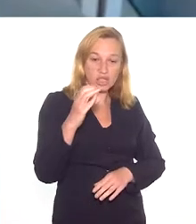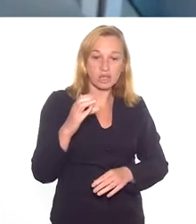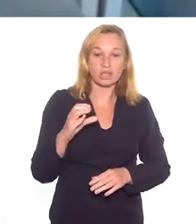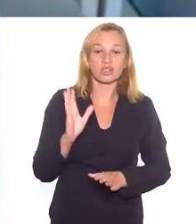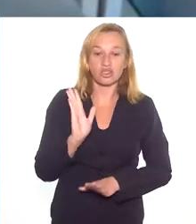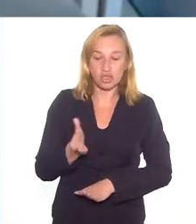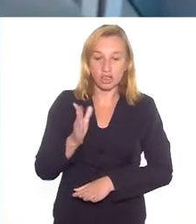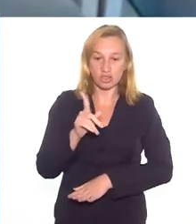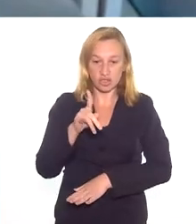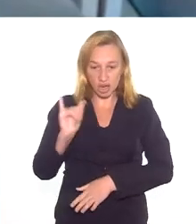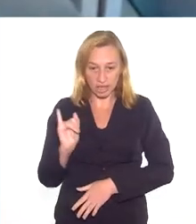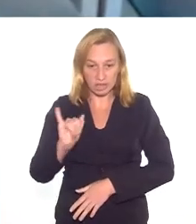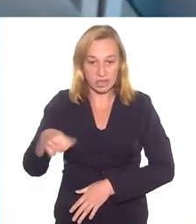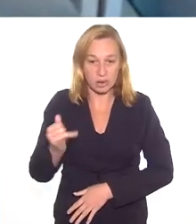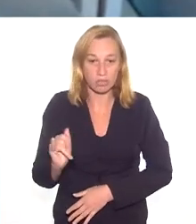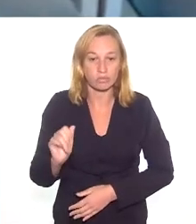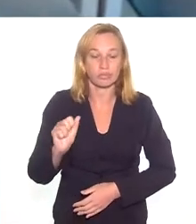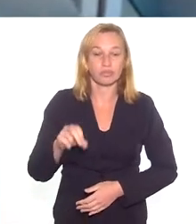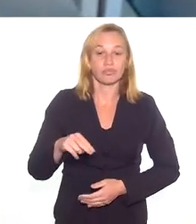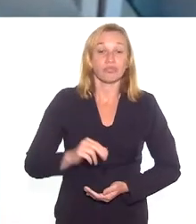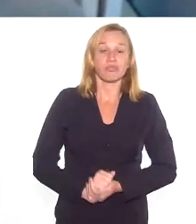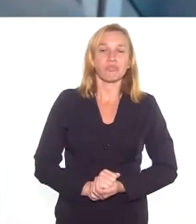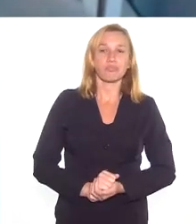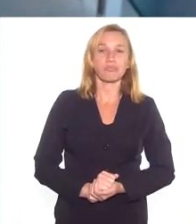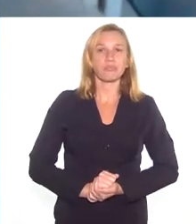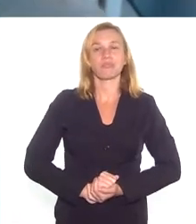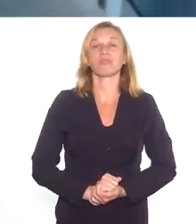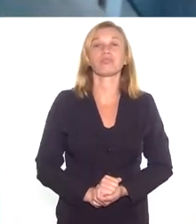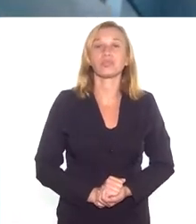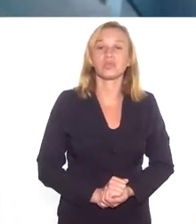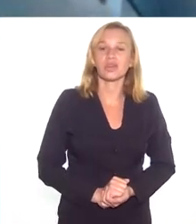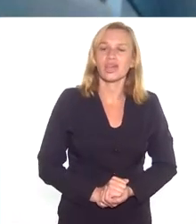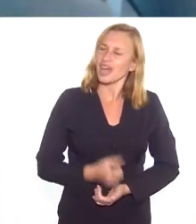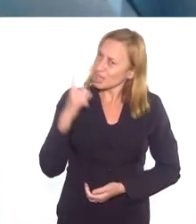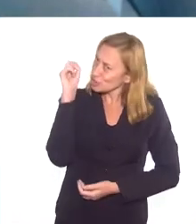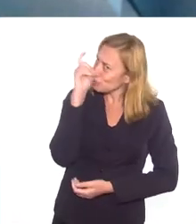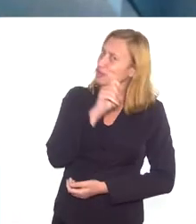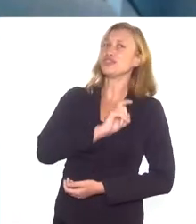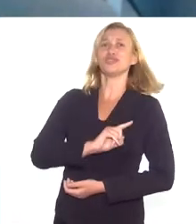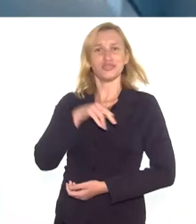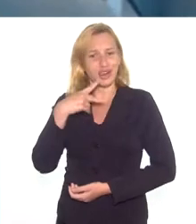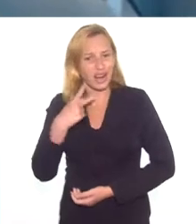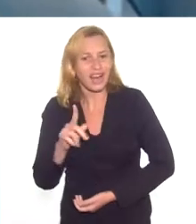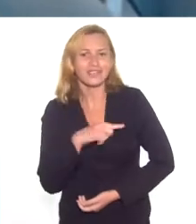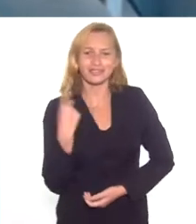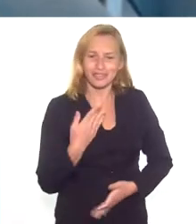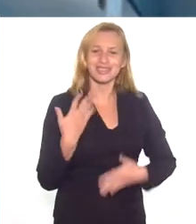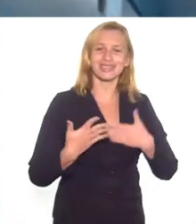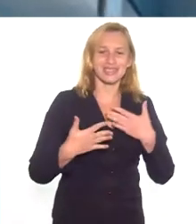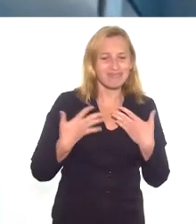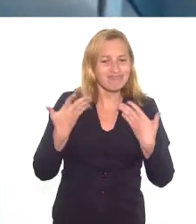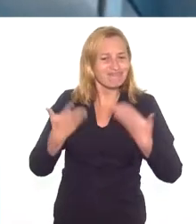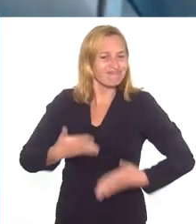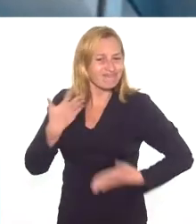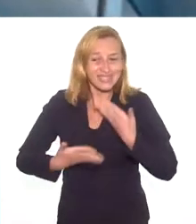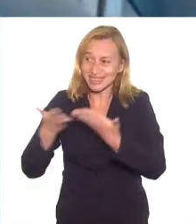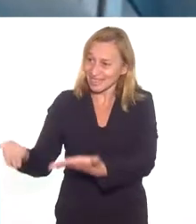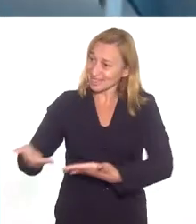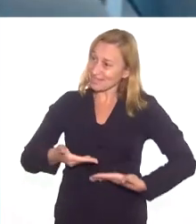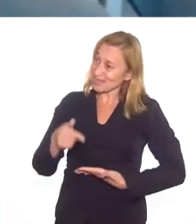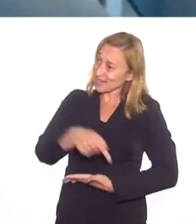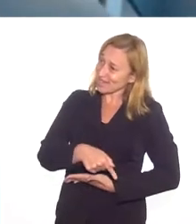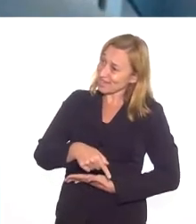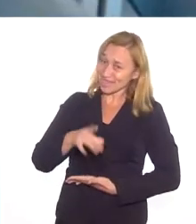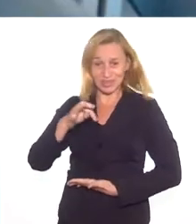social Jacques Dadesky. Jacques, é difícil descrever a nossa satisfação em recebê-lo